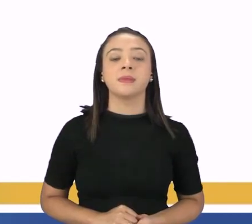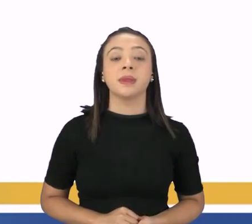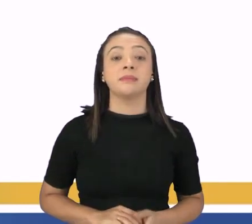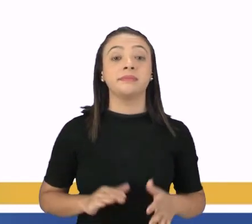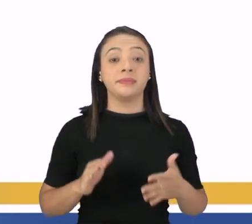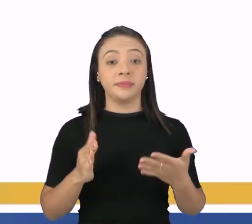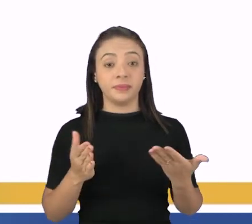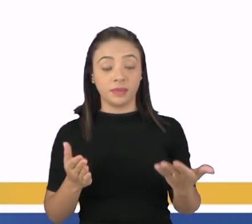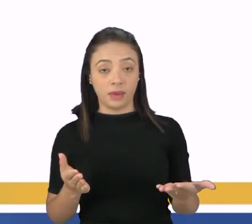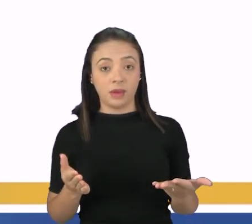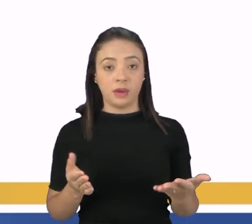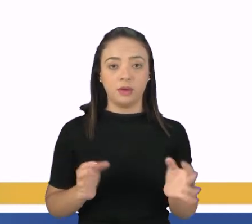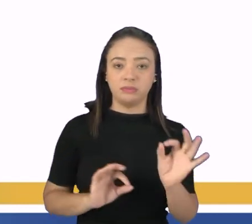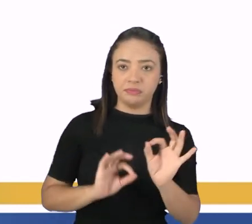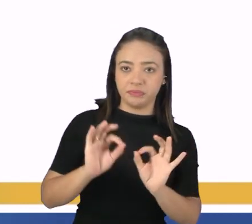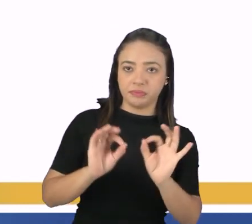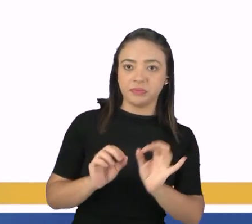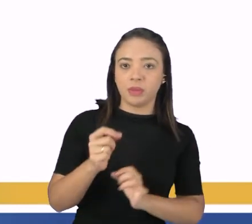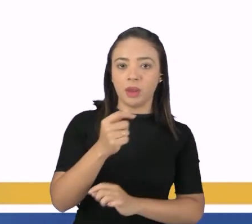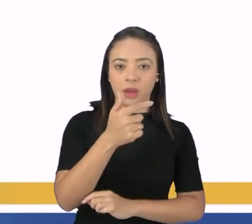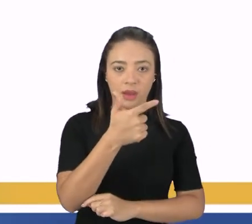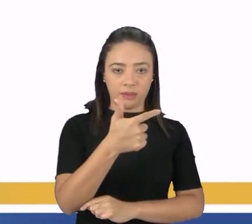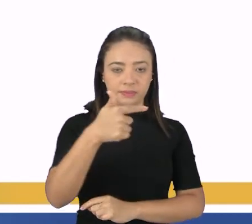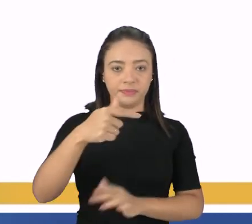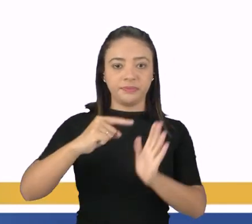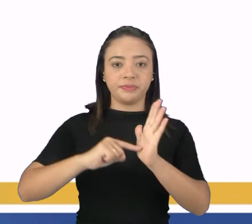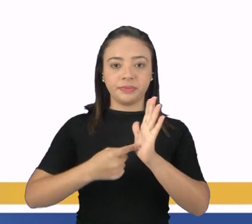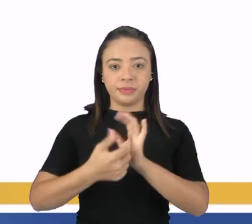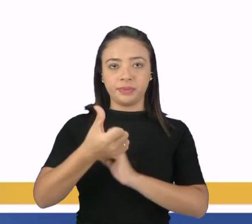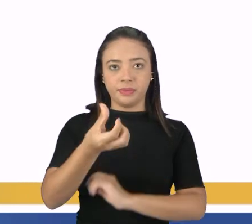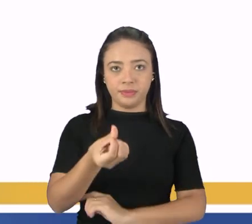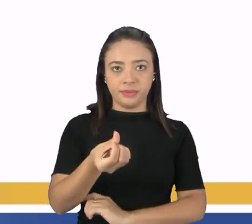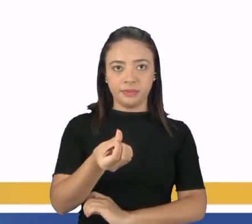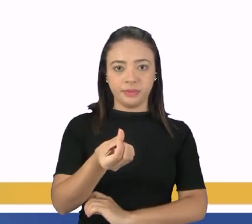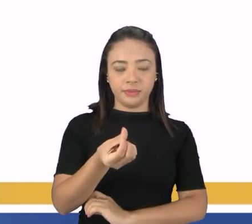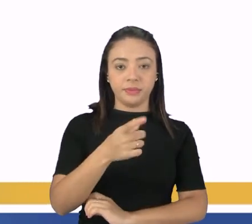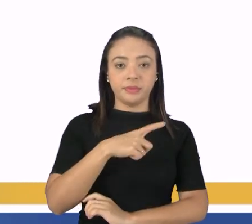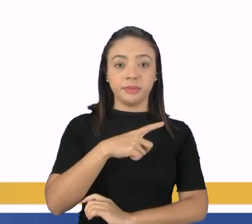Bom, então operando aí 27 vezes 16, temos